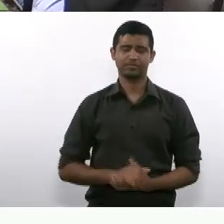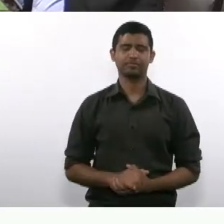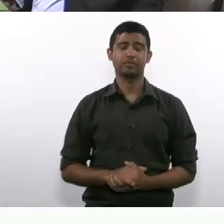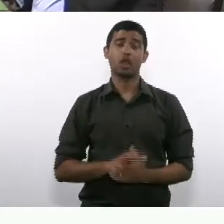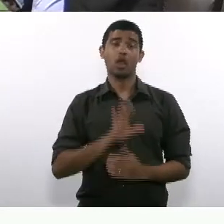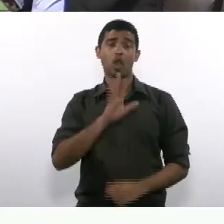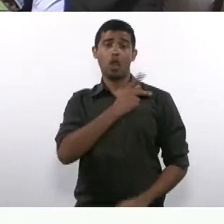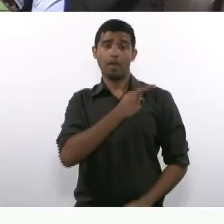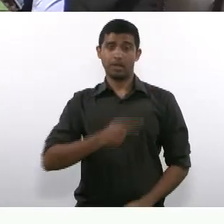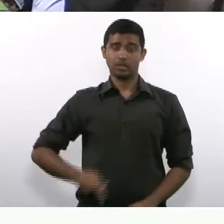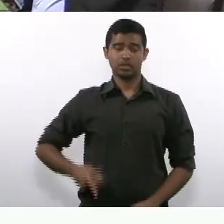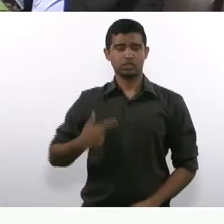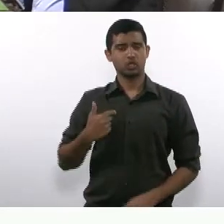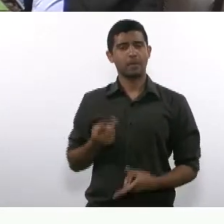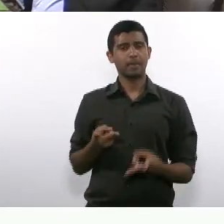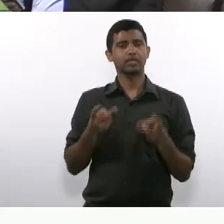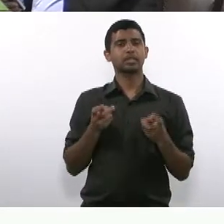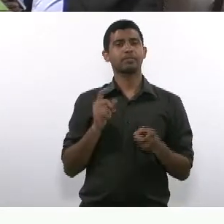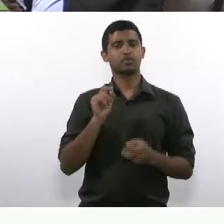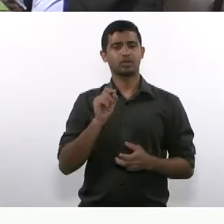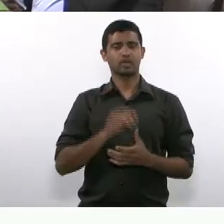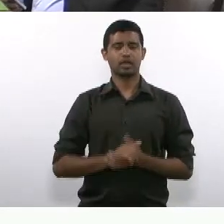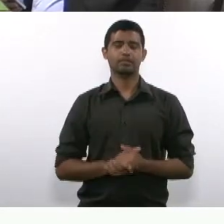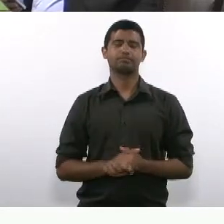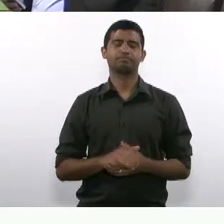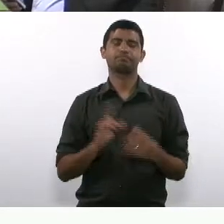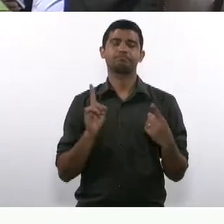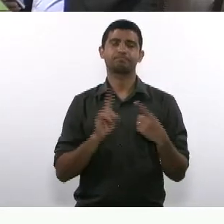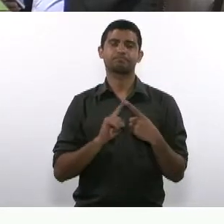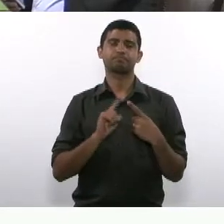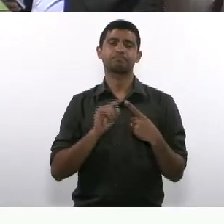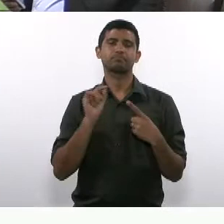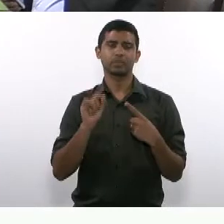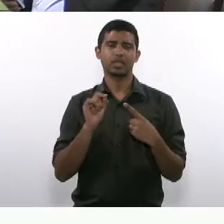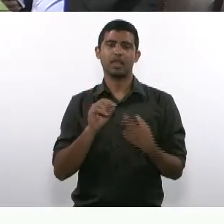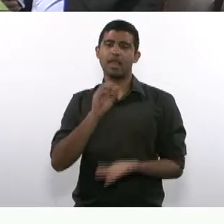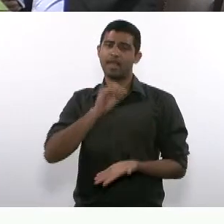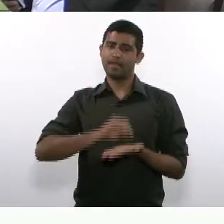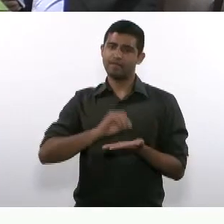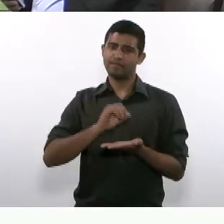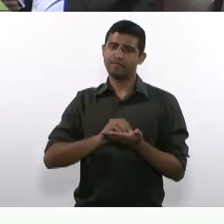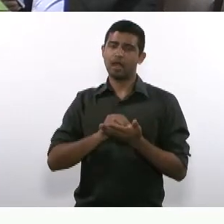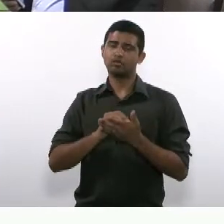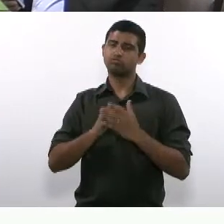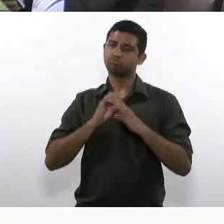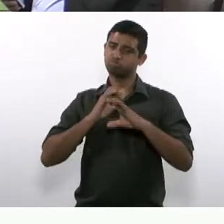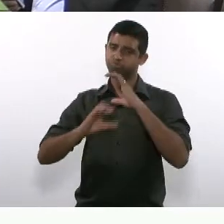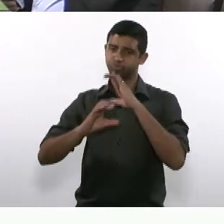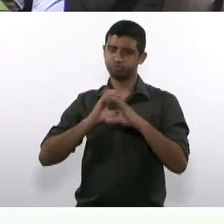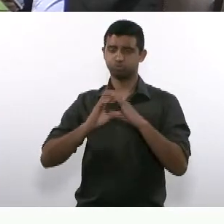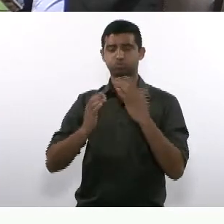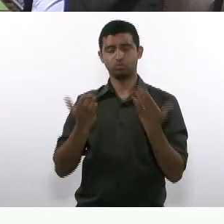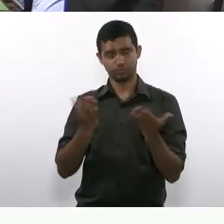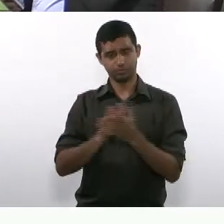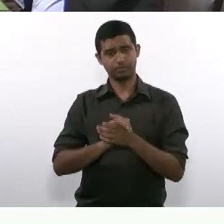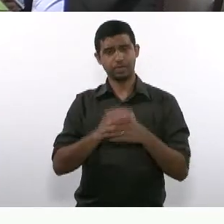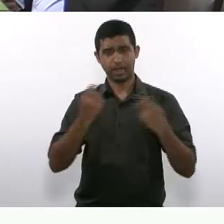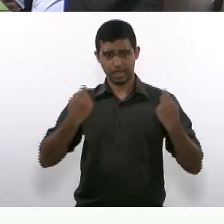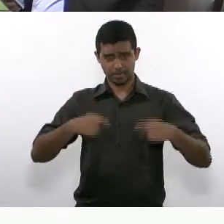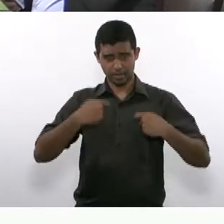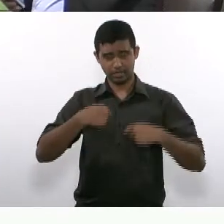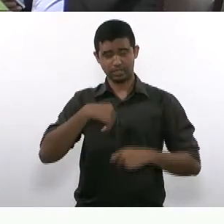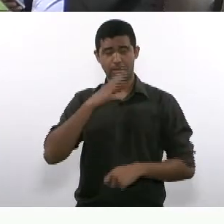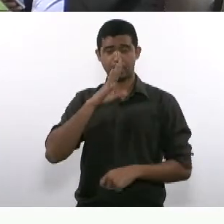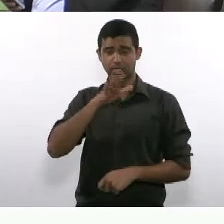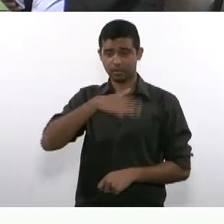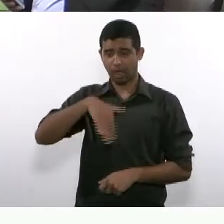O que eu tenho observado, primeiro, é a inexistência de um diálogo que deveria acontecer exatamente essas